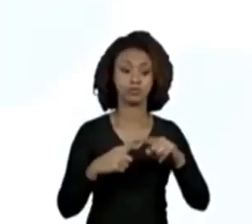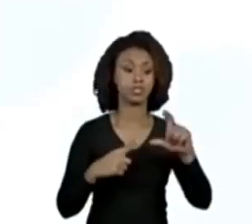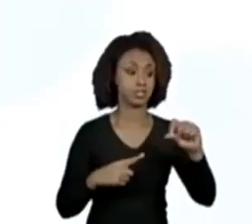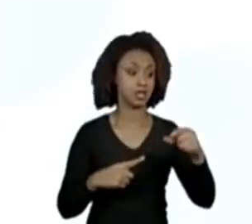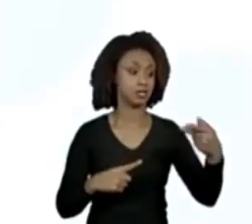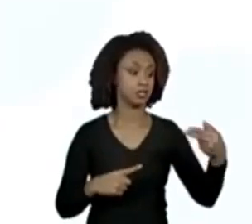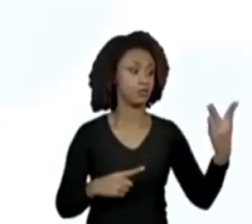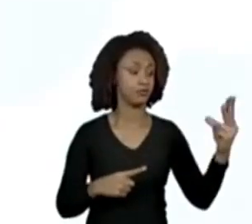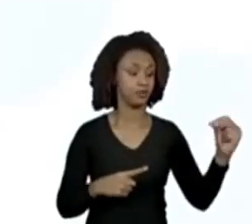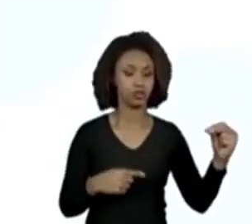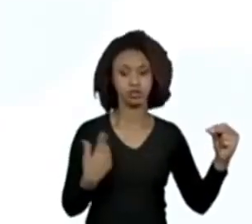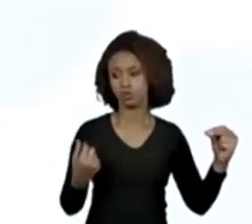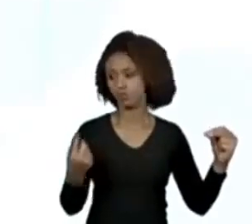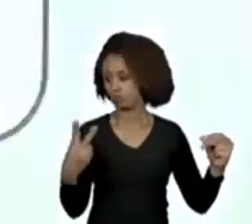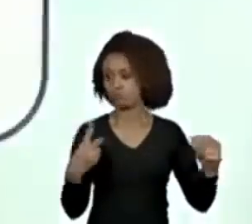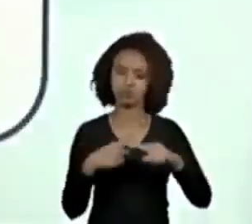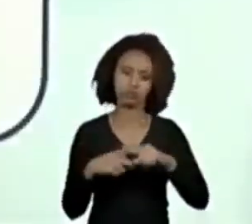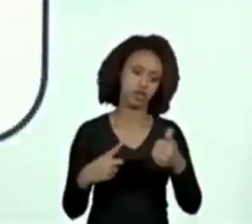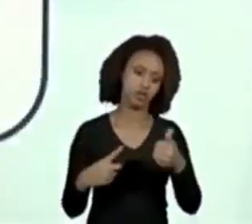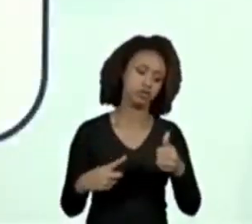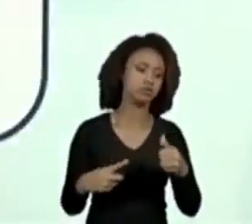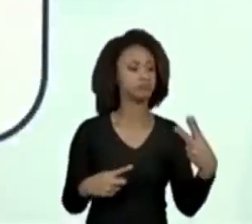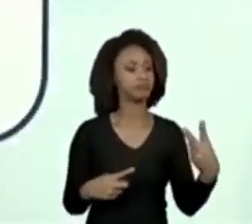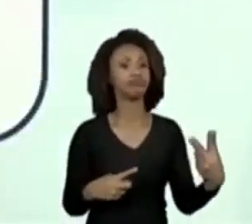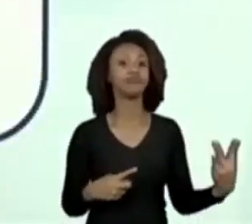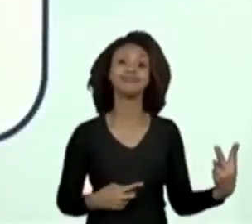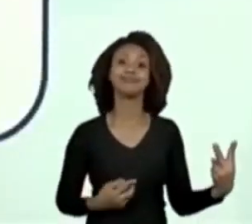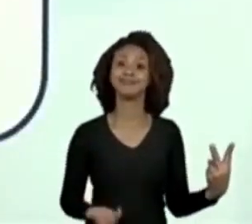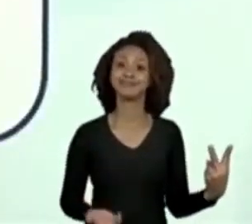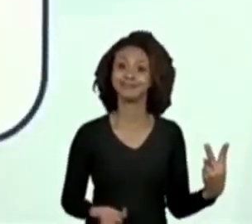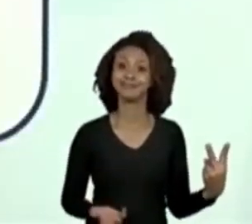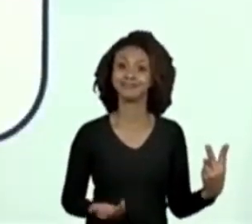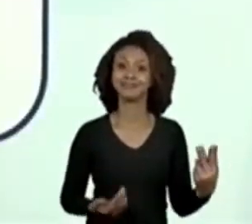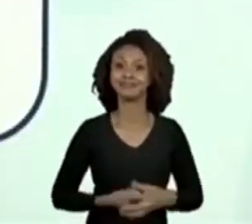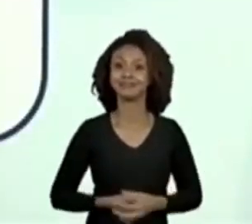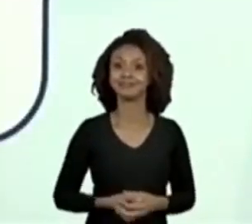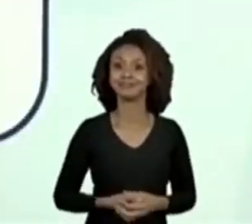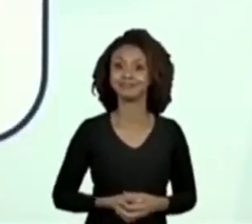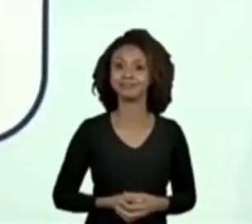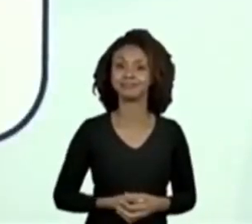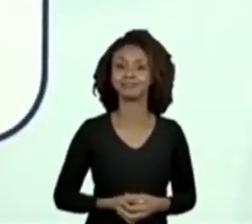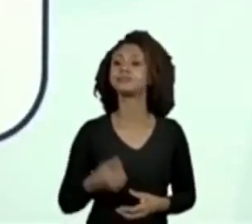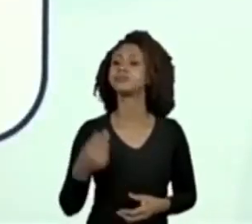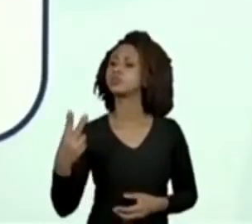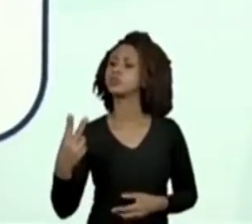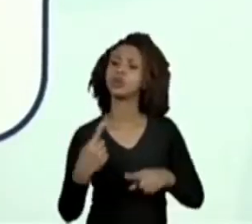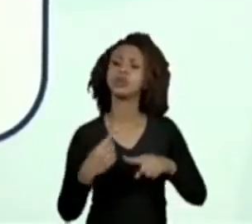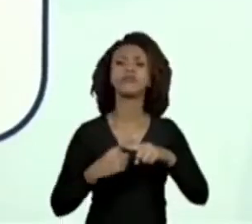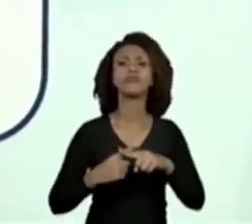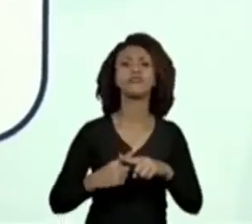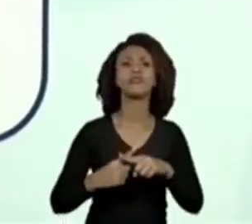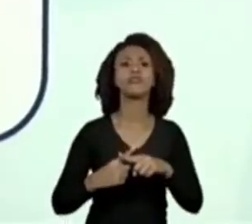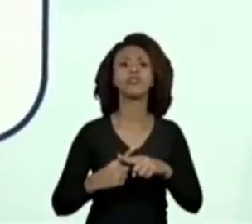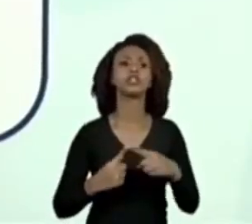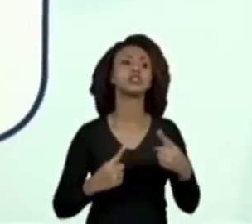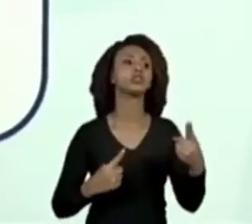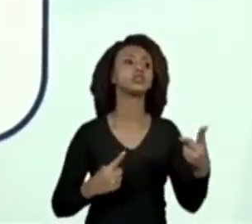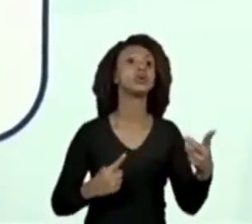2 vezes 11, 22. E 2 vezes o